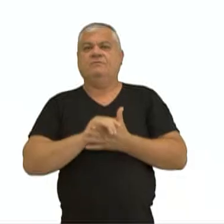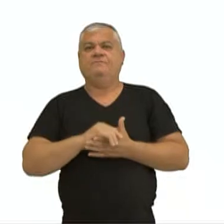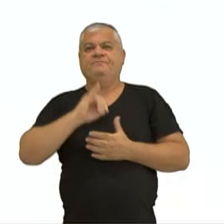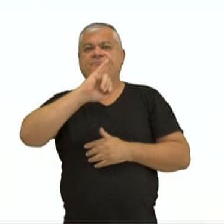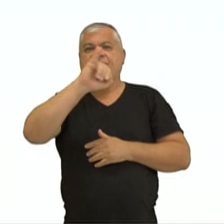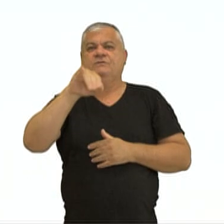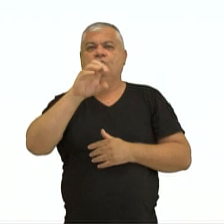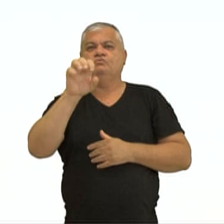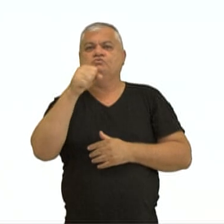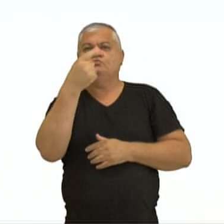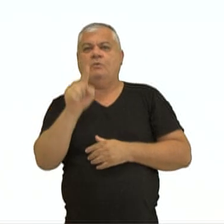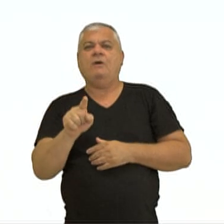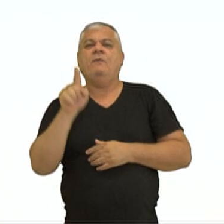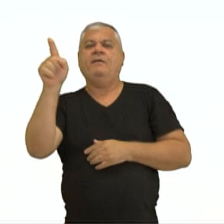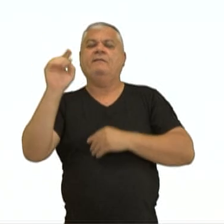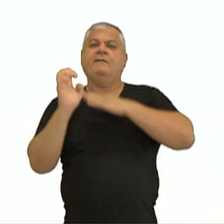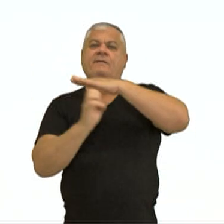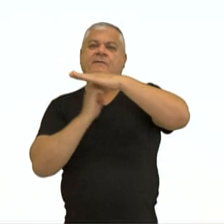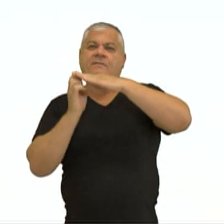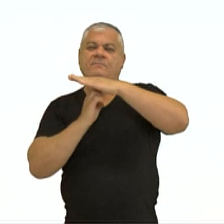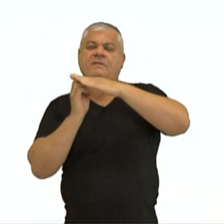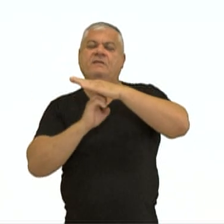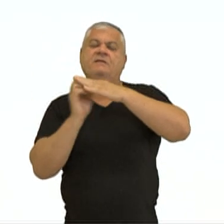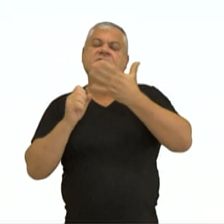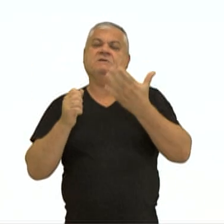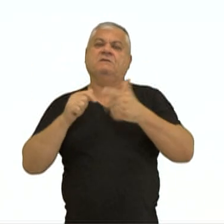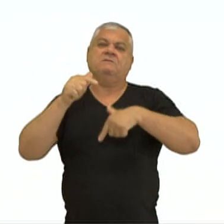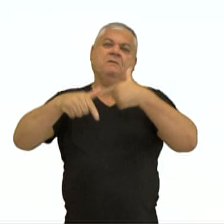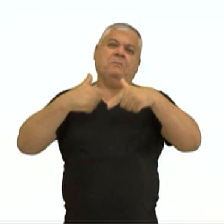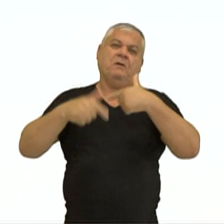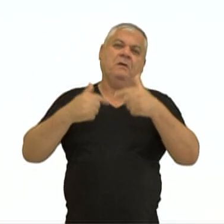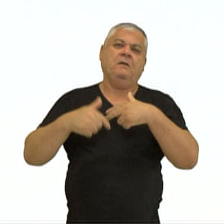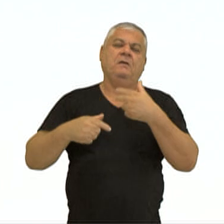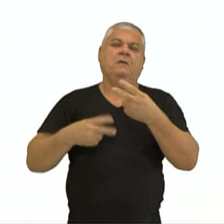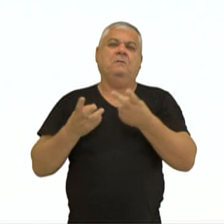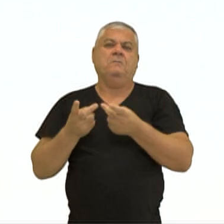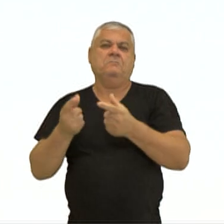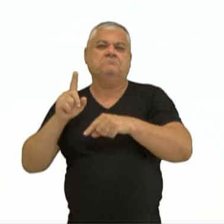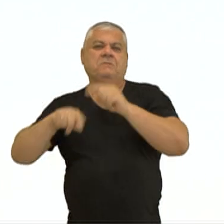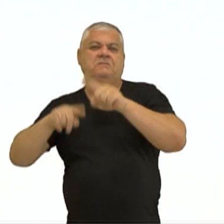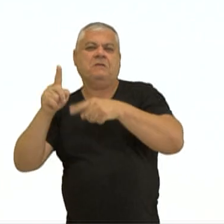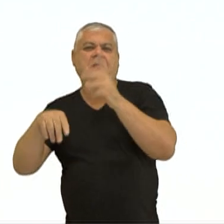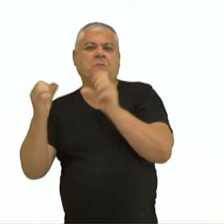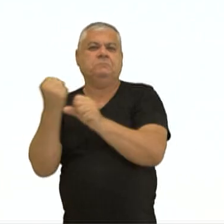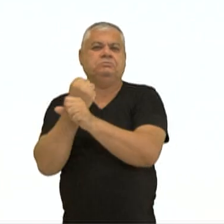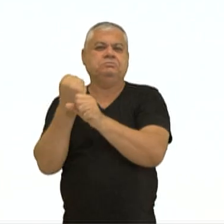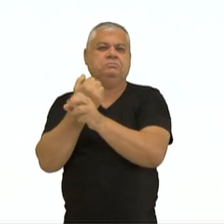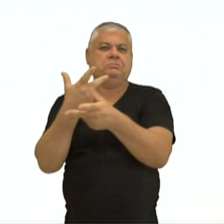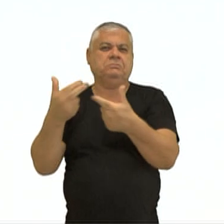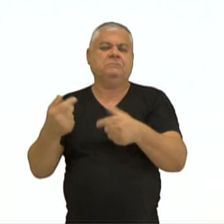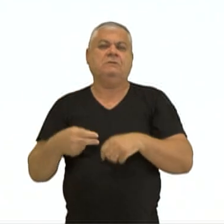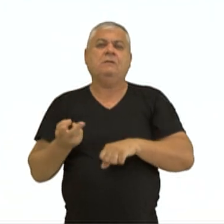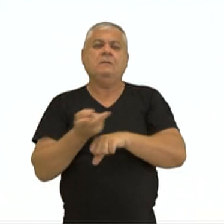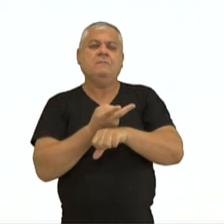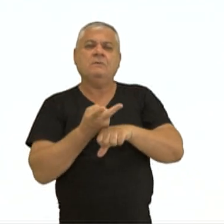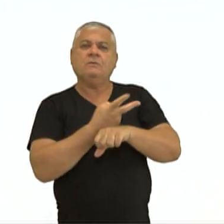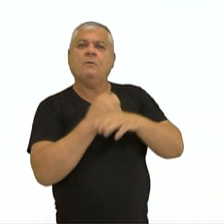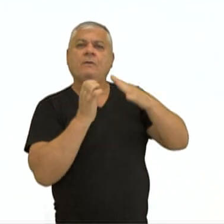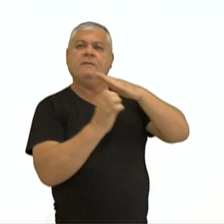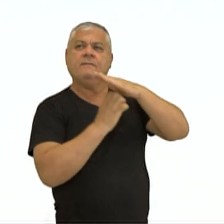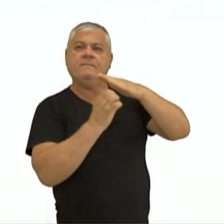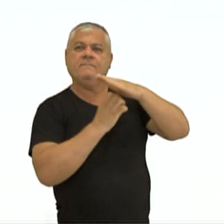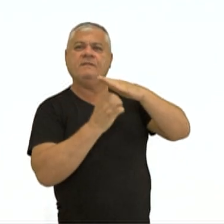dono de uma empresa de material de construção, procurou uma instituição financeira para se informar das possibilidades